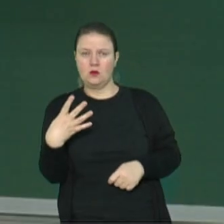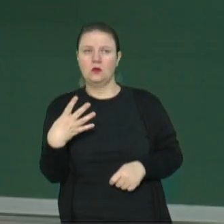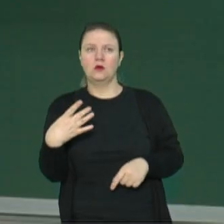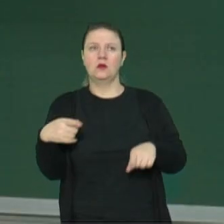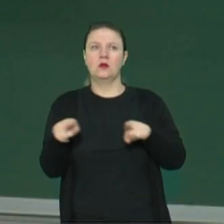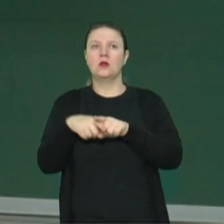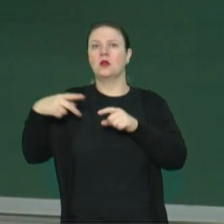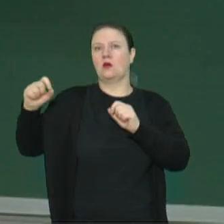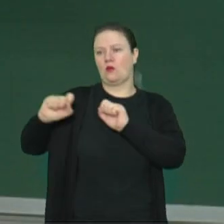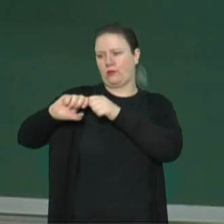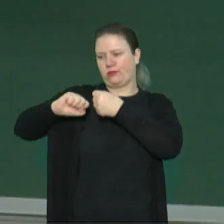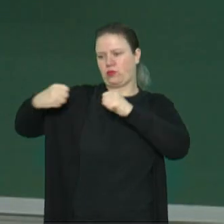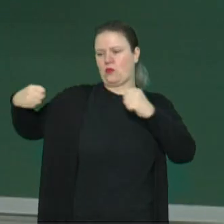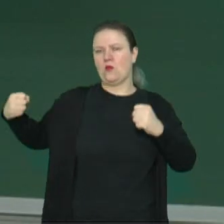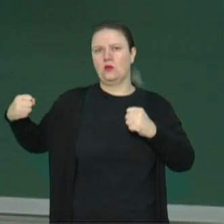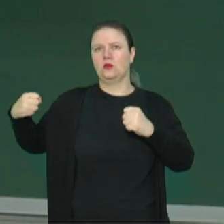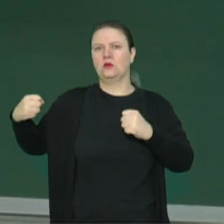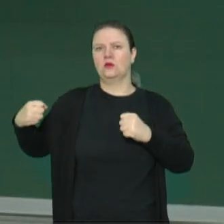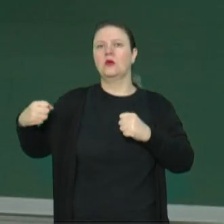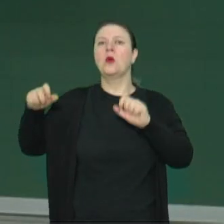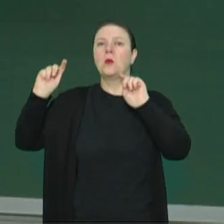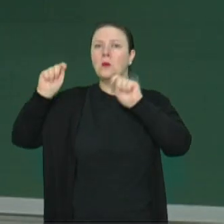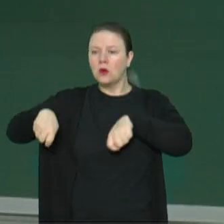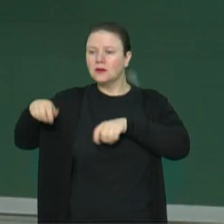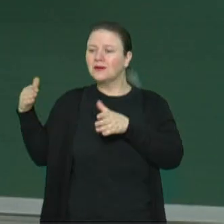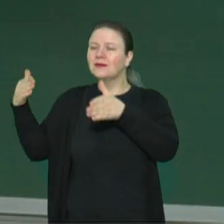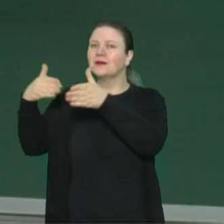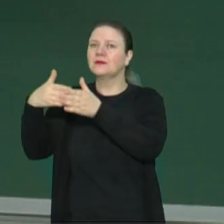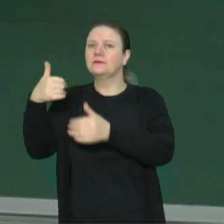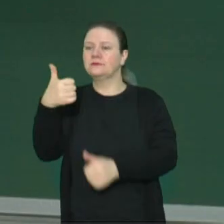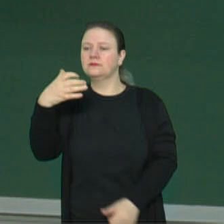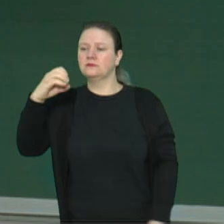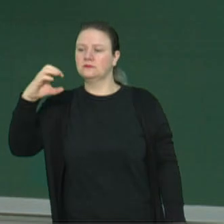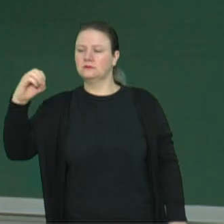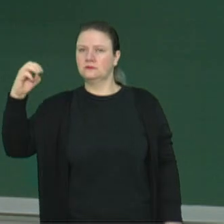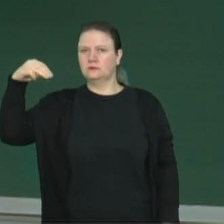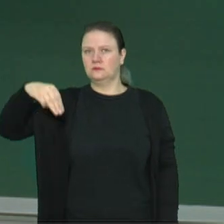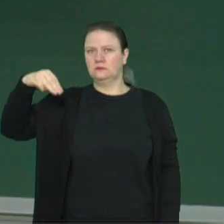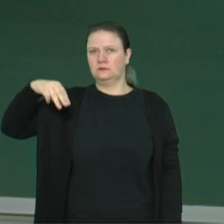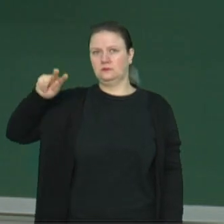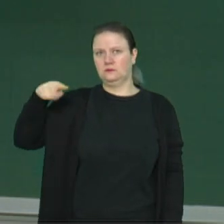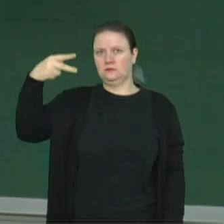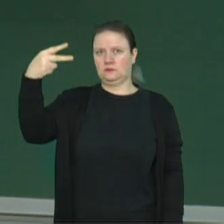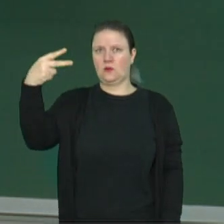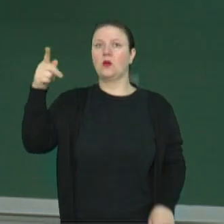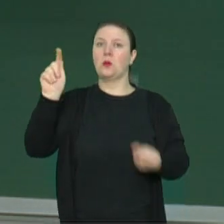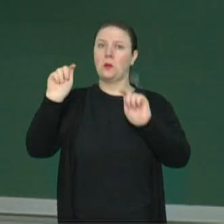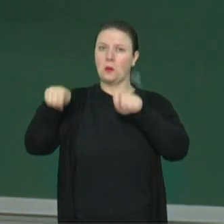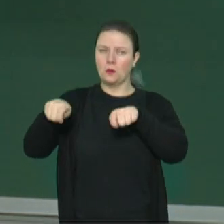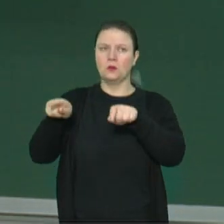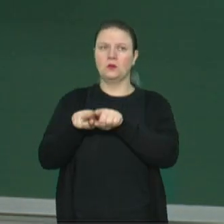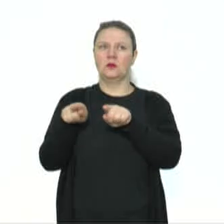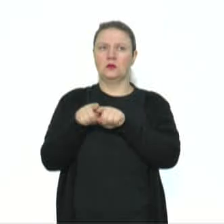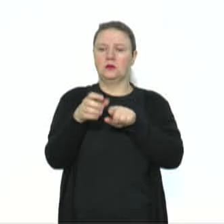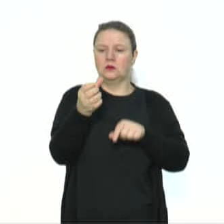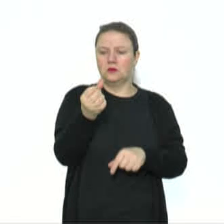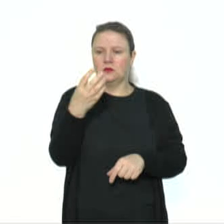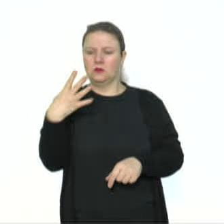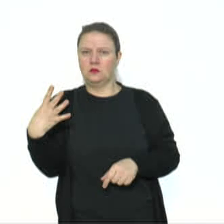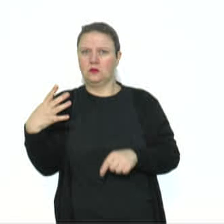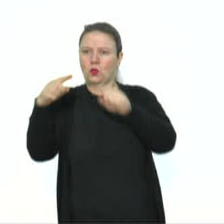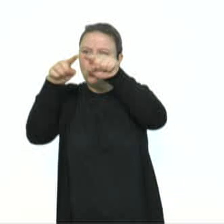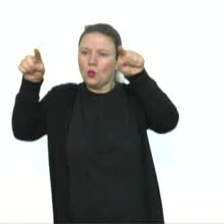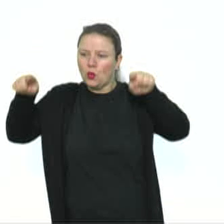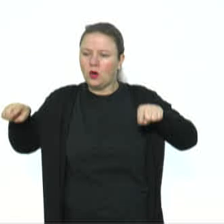quadrados e a maior delas, que também é aceita, pode ter até 100 metros quadrados. Então nos 100 metros quadrados ela vai ser 64 de